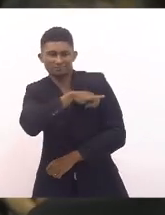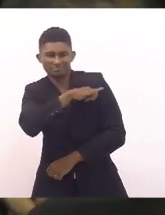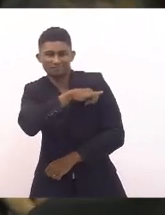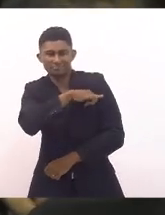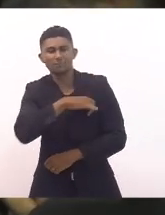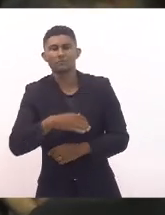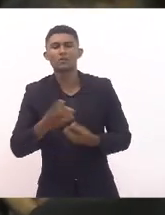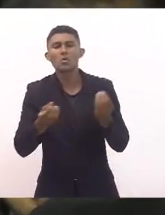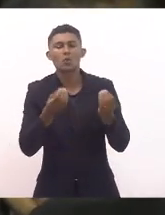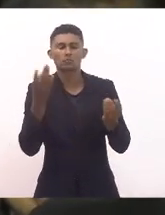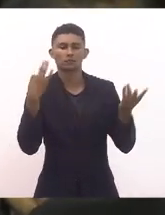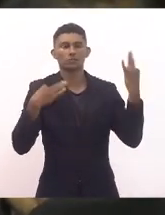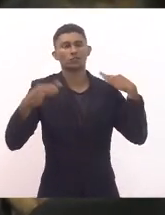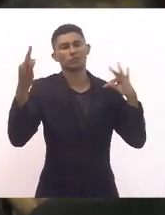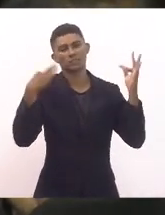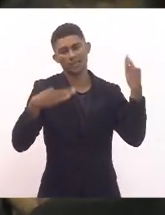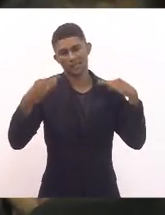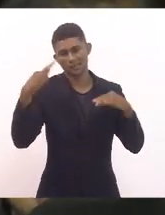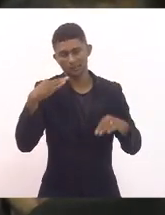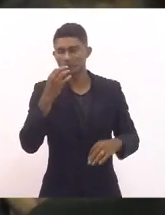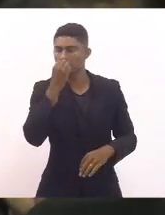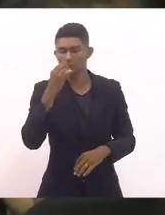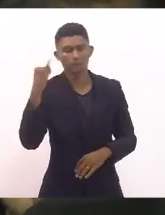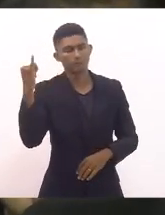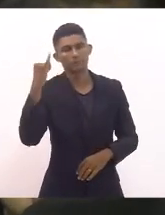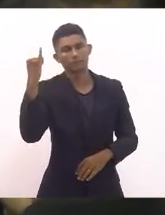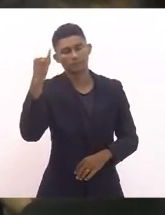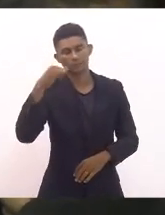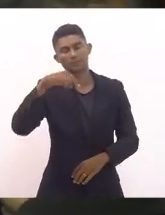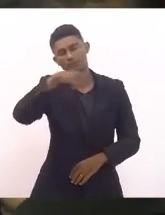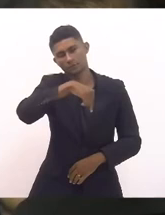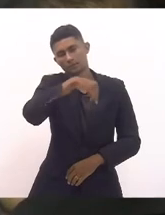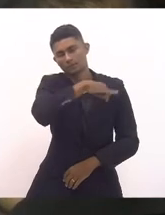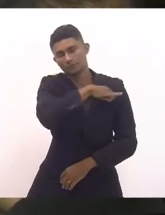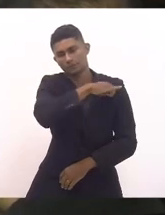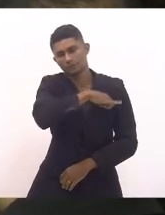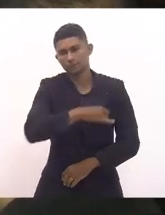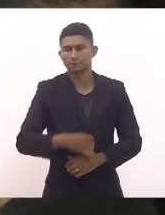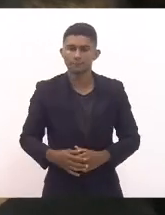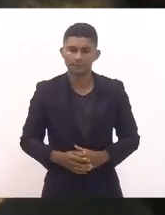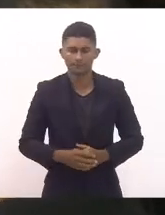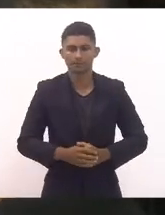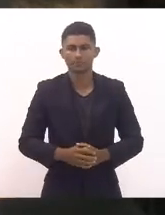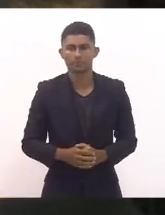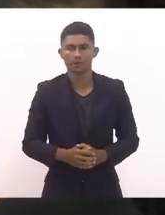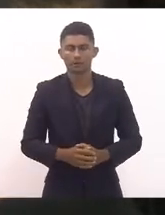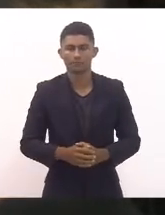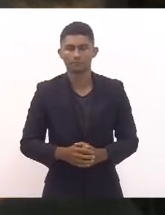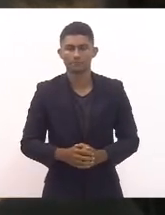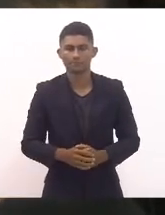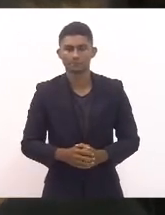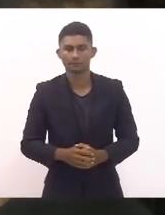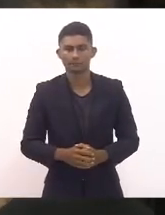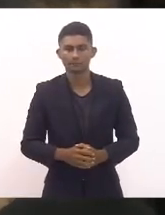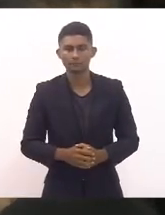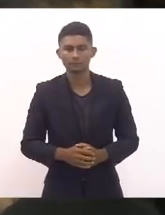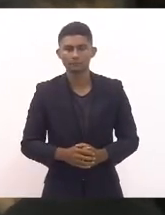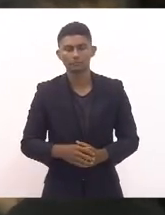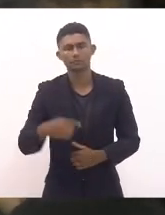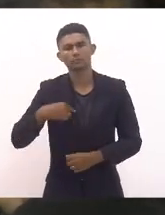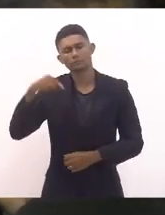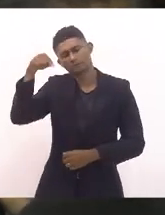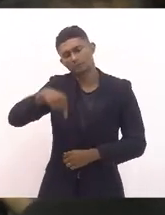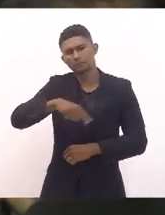através do turismo, que é um grande potencial aqui, não é? Do Rio de Janeiro. Eu venho a